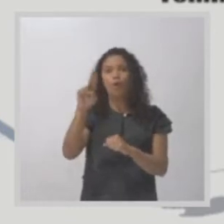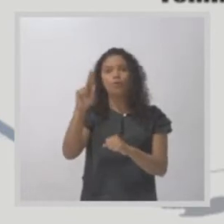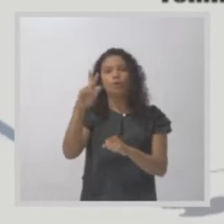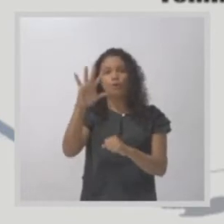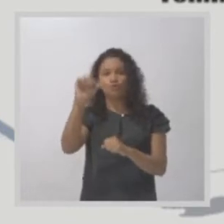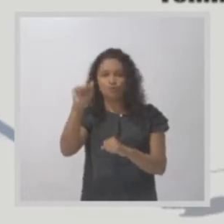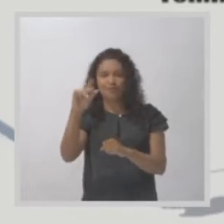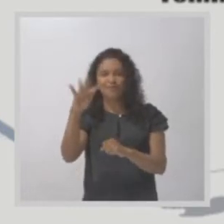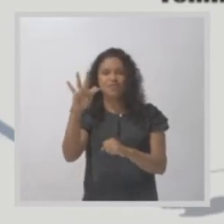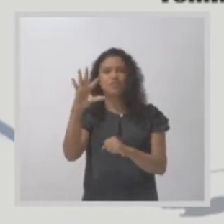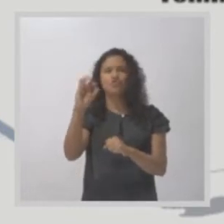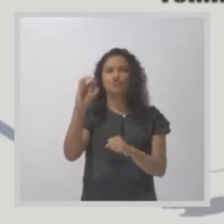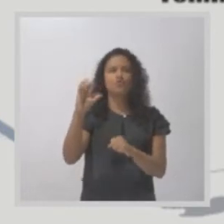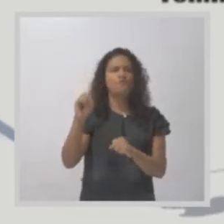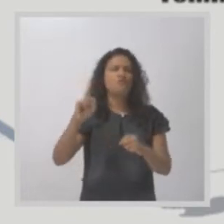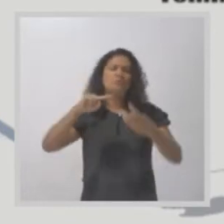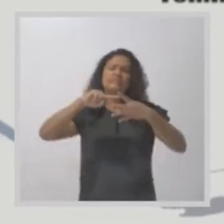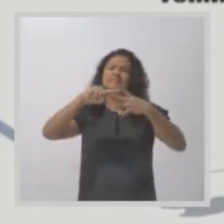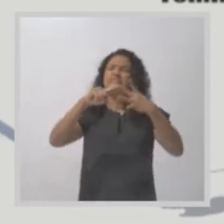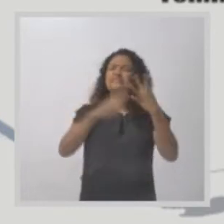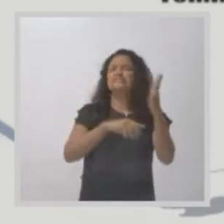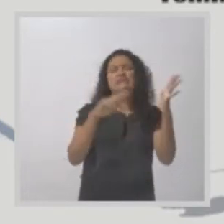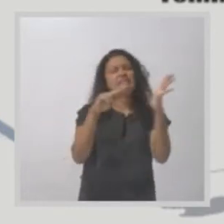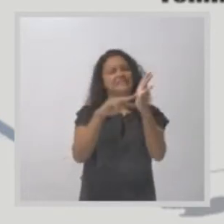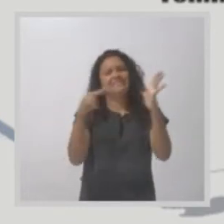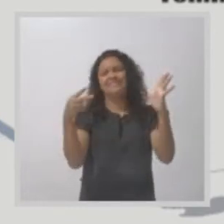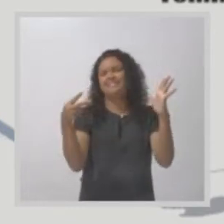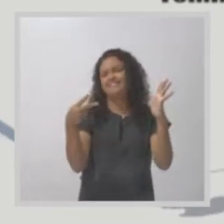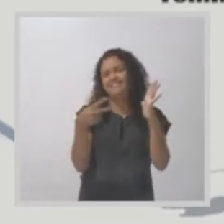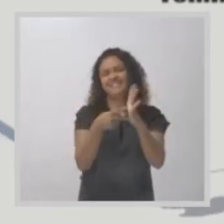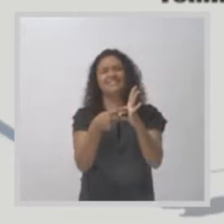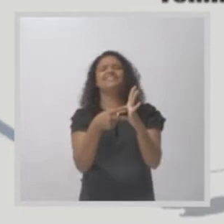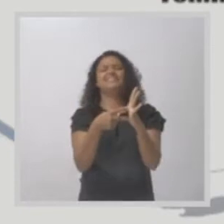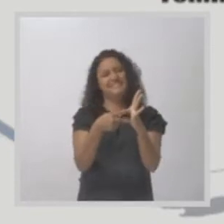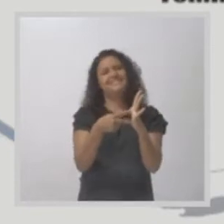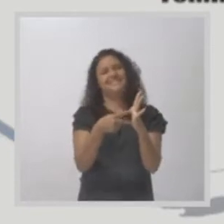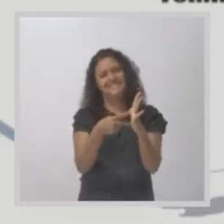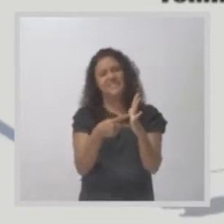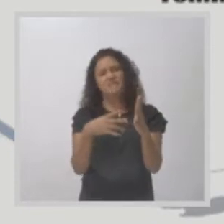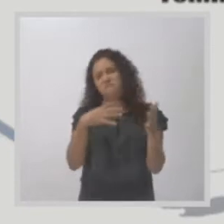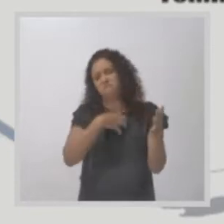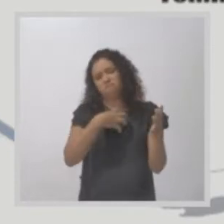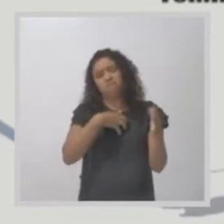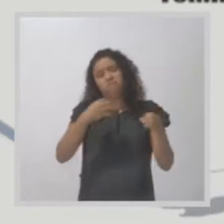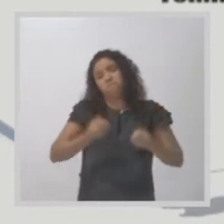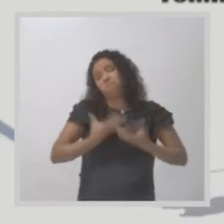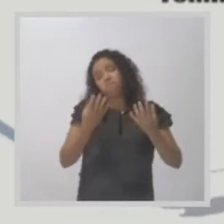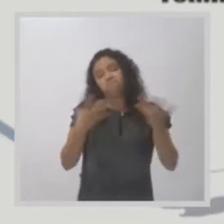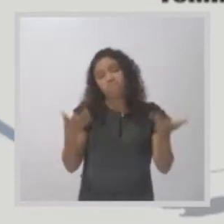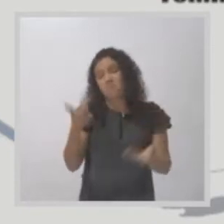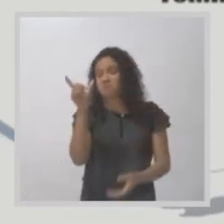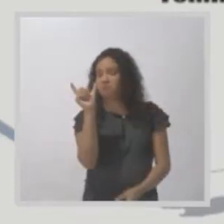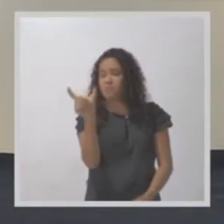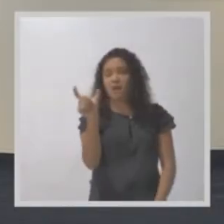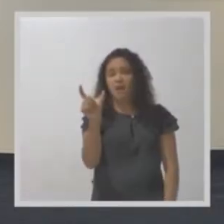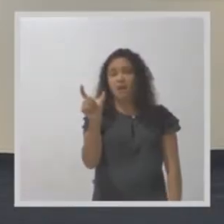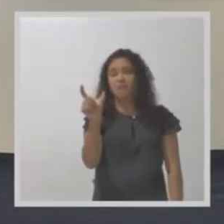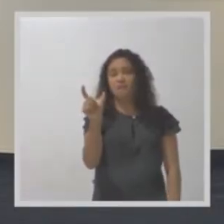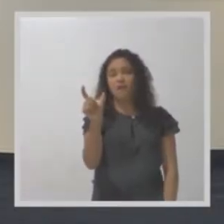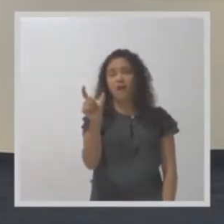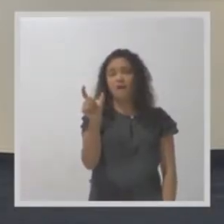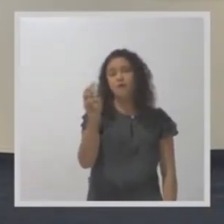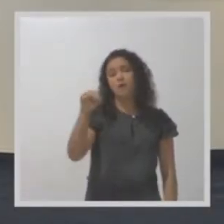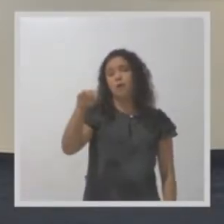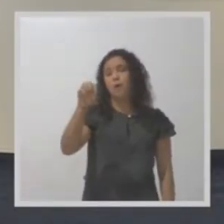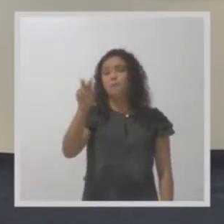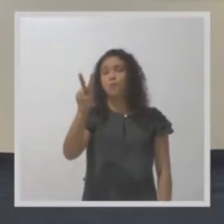mão fechada, enfim. Existem várias formas de expressar essa mesma palavra de acordo